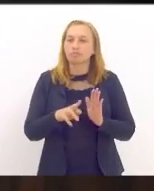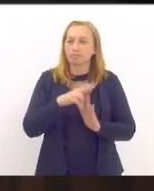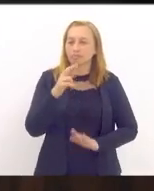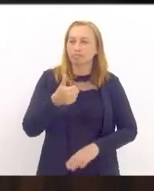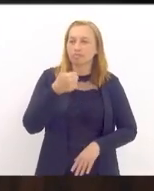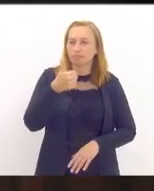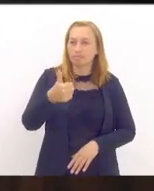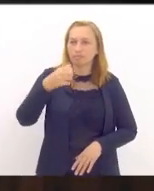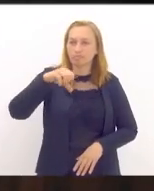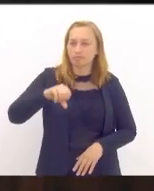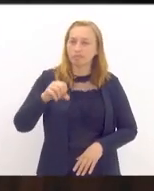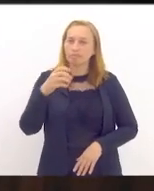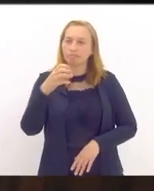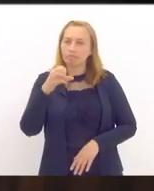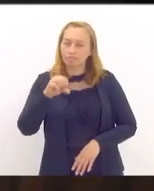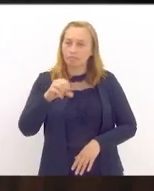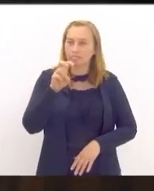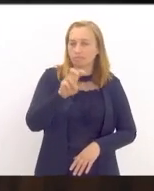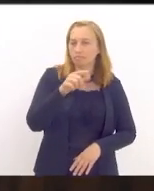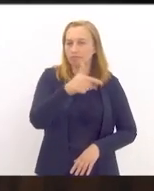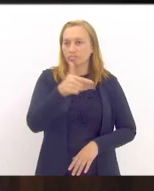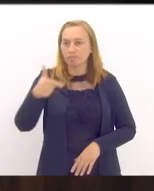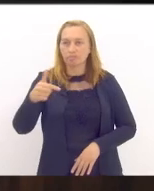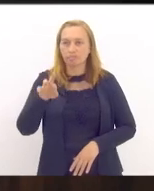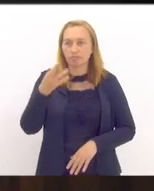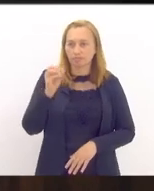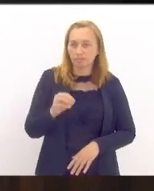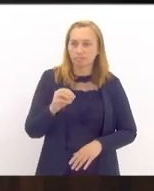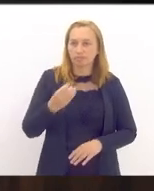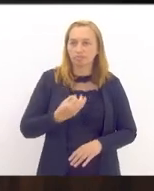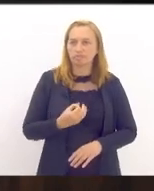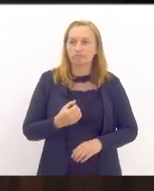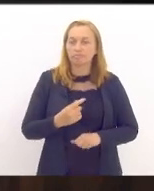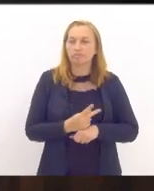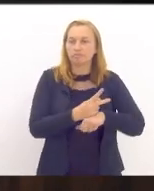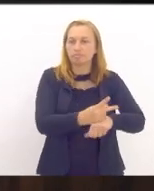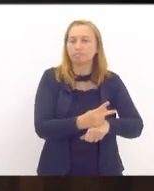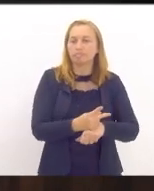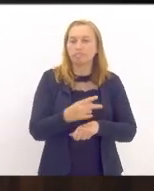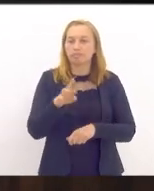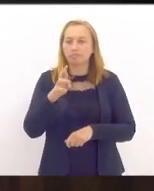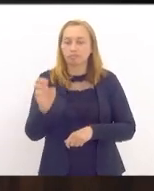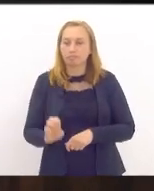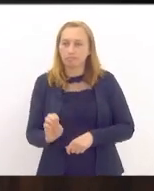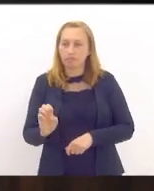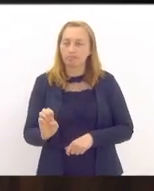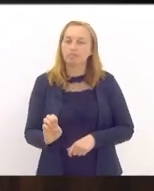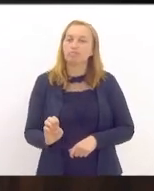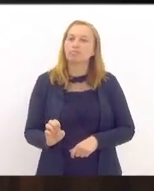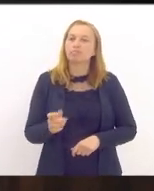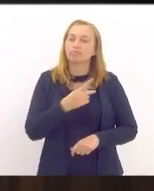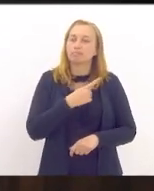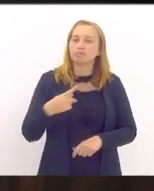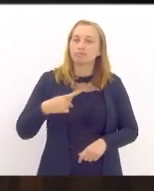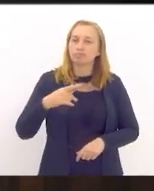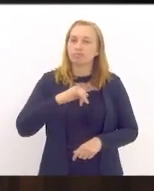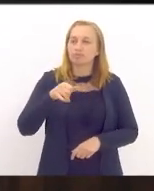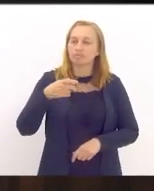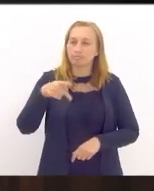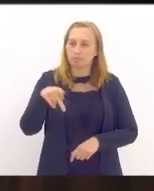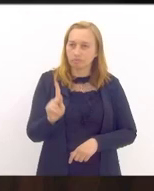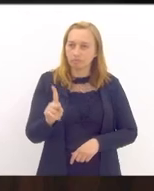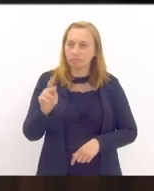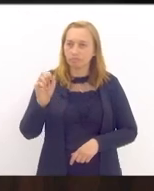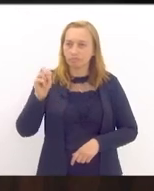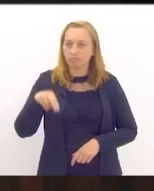resolução 1695 de 22 ou três deputado Pedro Ricardo com assédio diploma o seu Filipe chat ao pastor jacksonviei